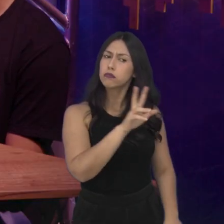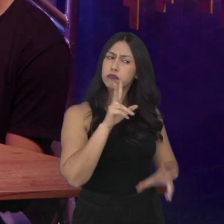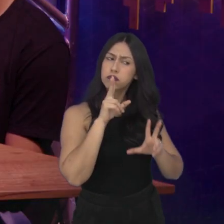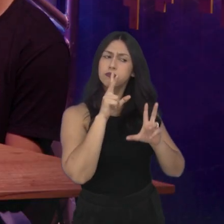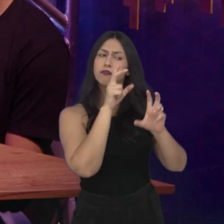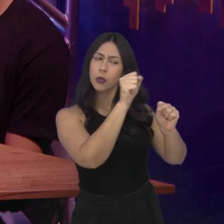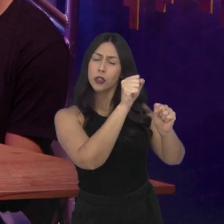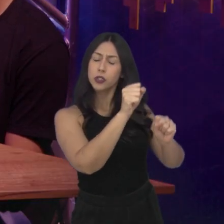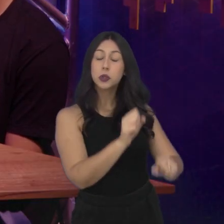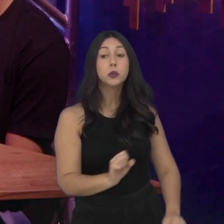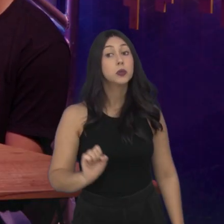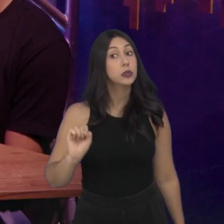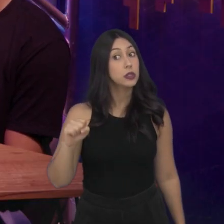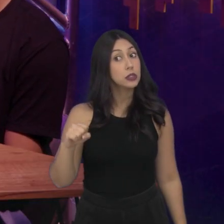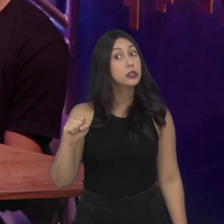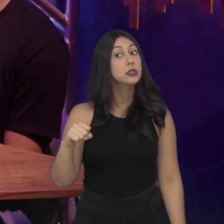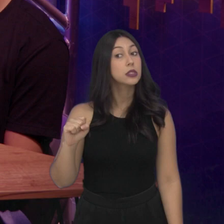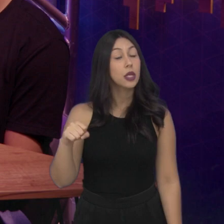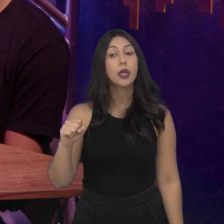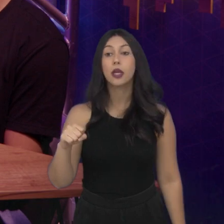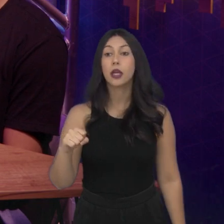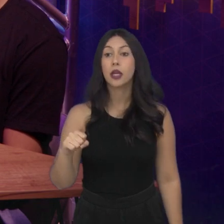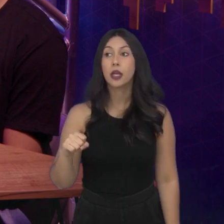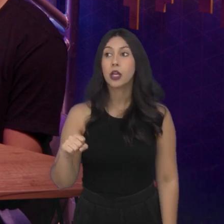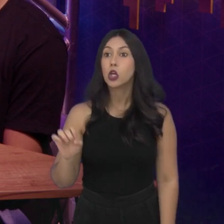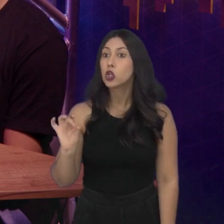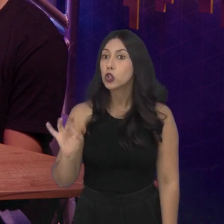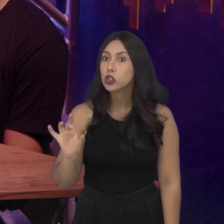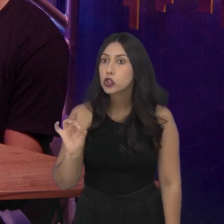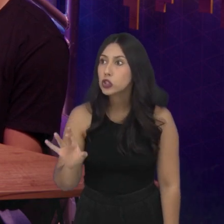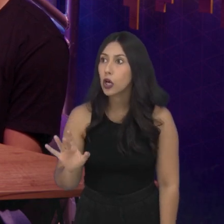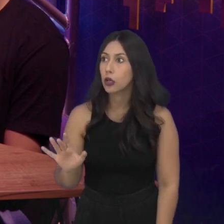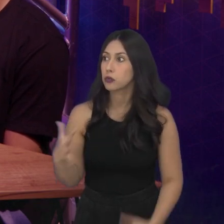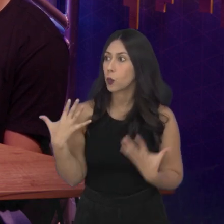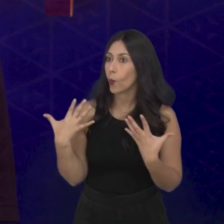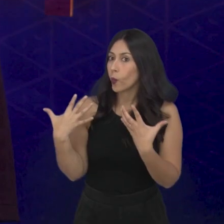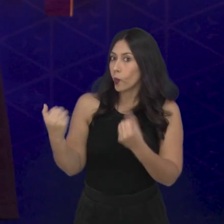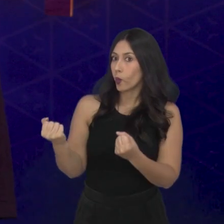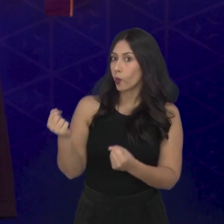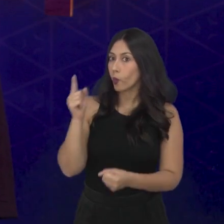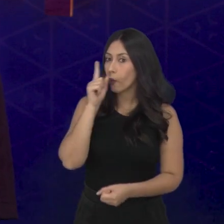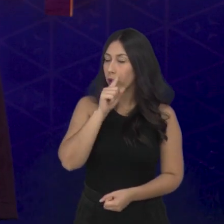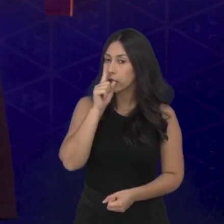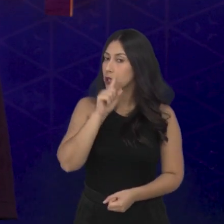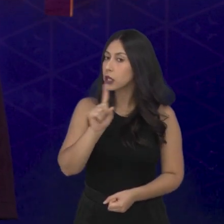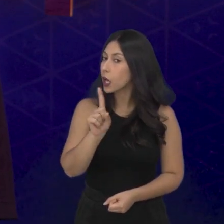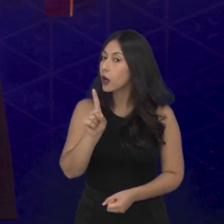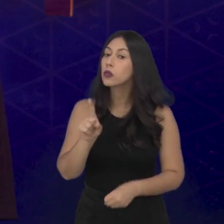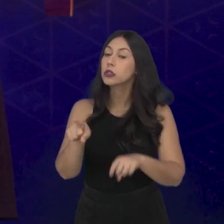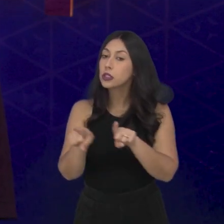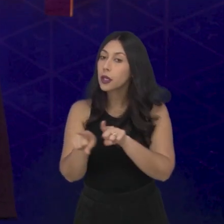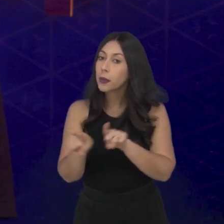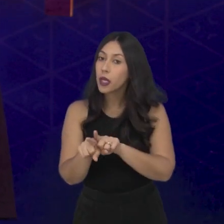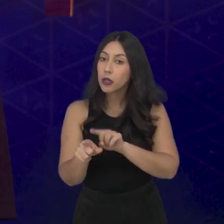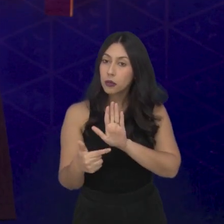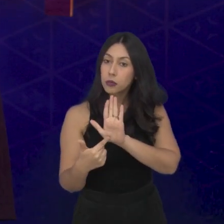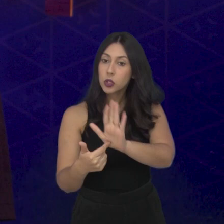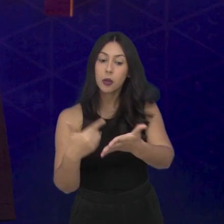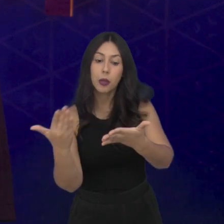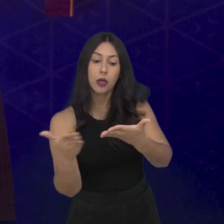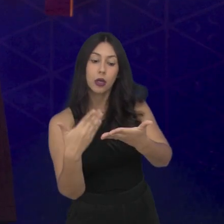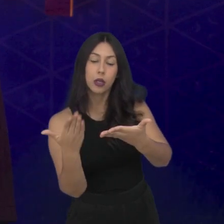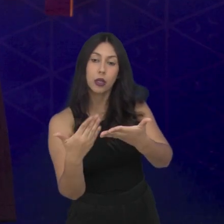Tem bastante, e eu acho que não só de Healing Fiction, mas a gente já citou aqui alguns outros